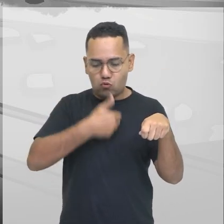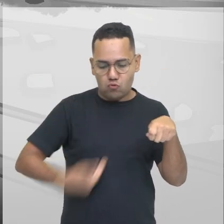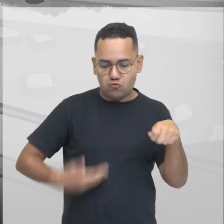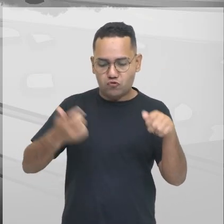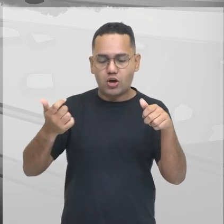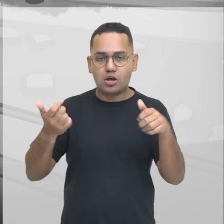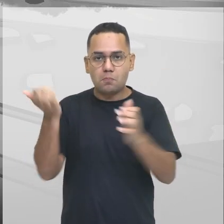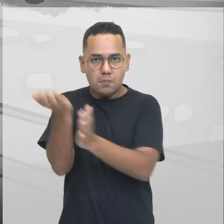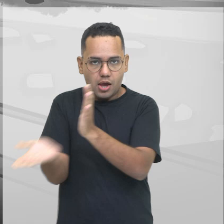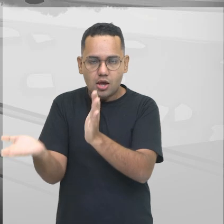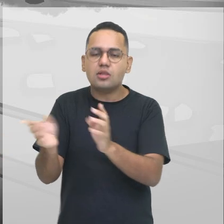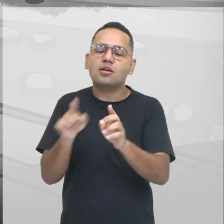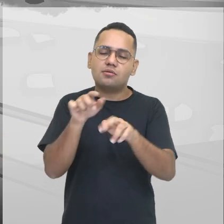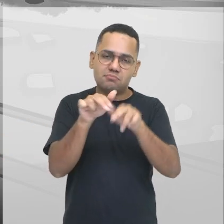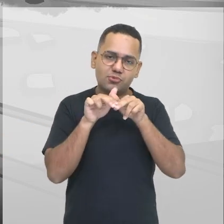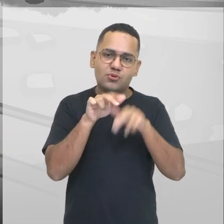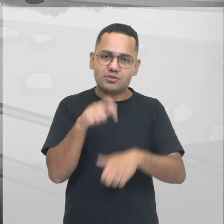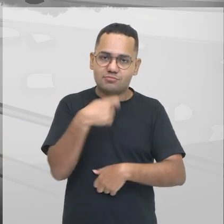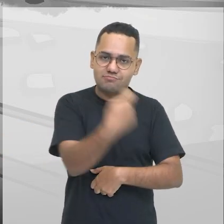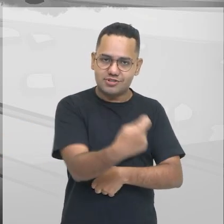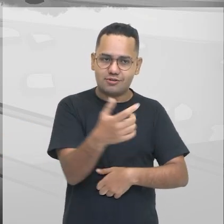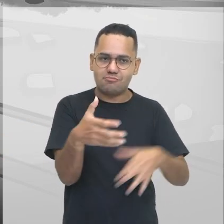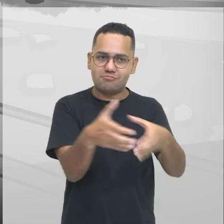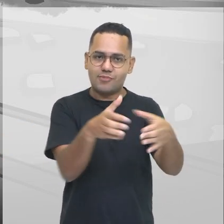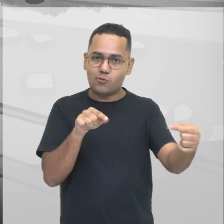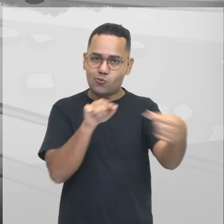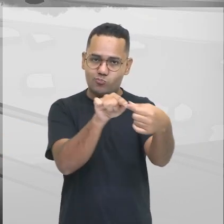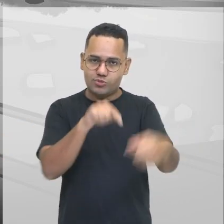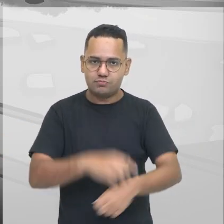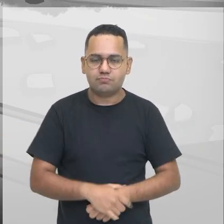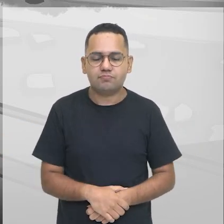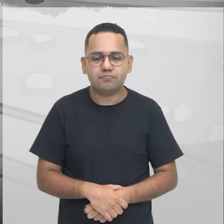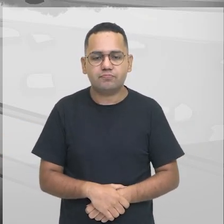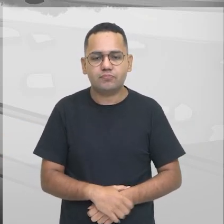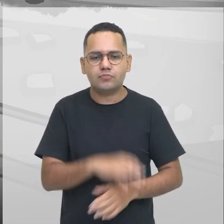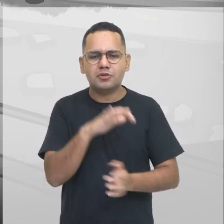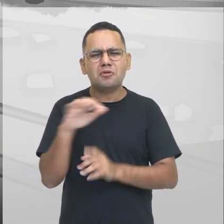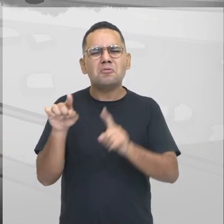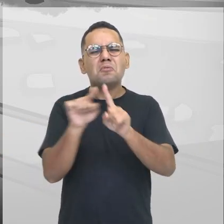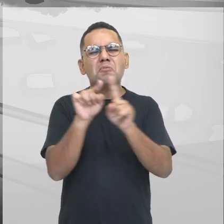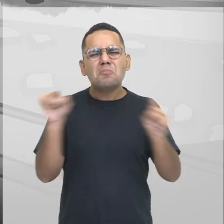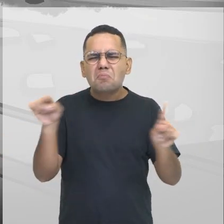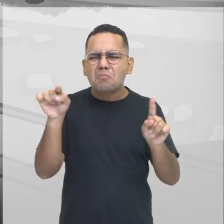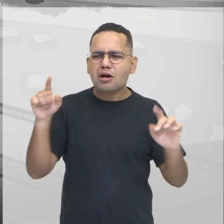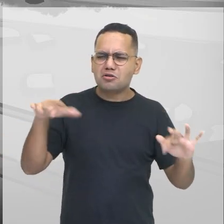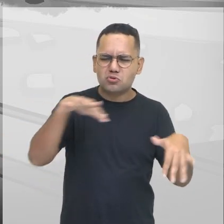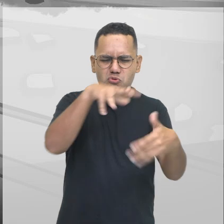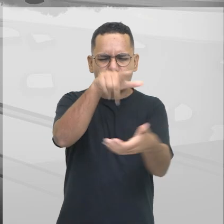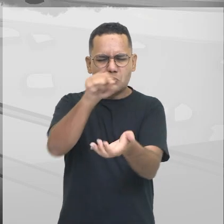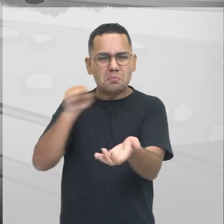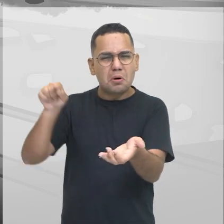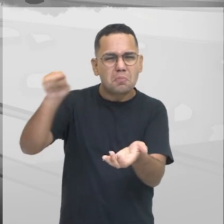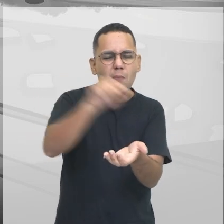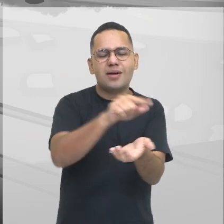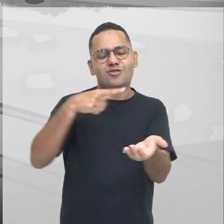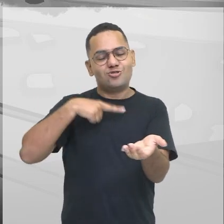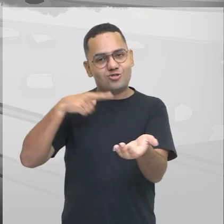de revolução. Muita coisa aconteceu no panorama mundial ali no final da década